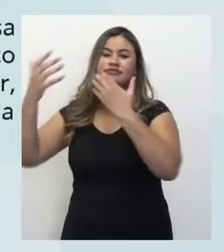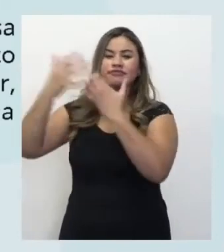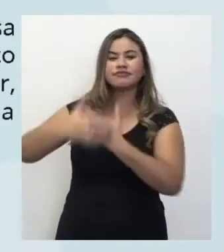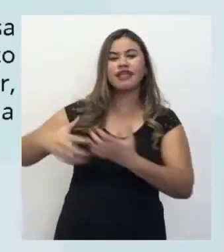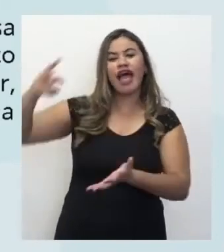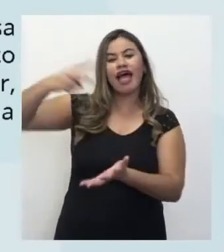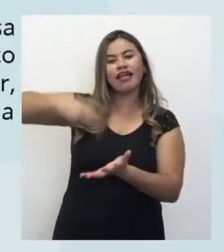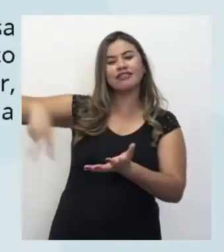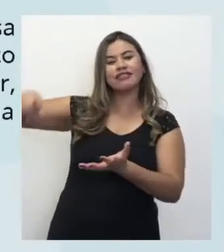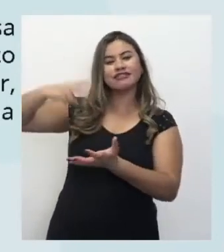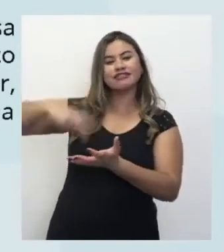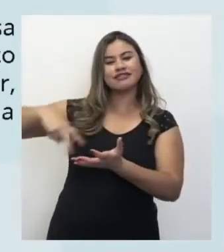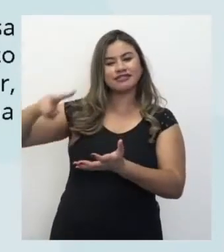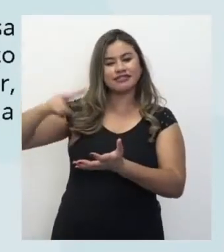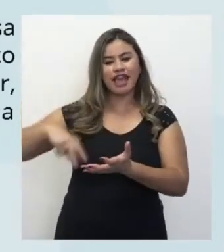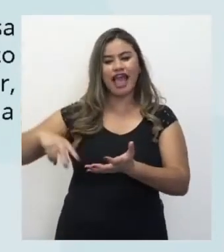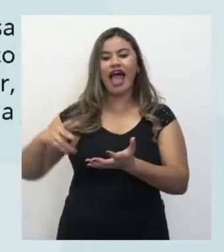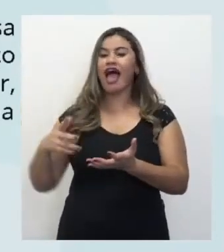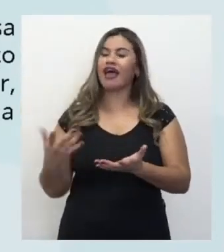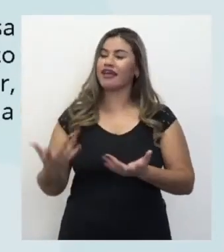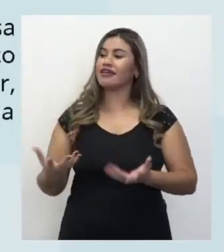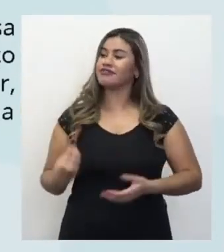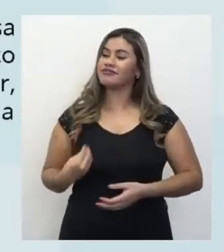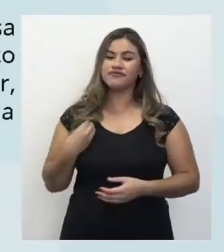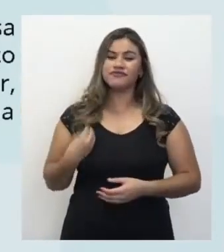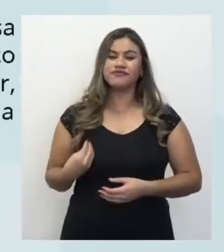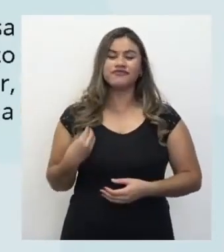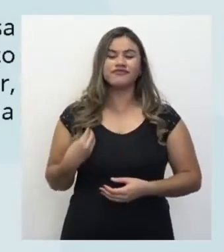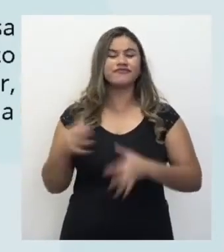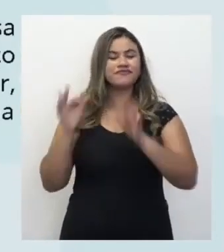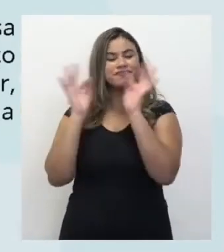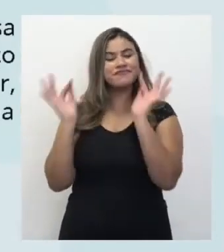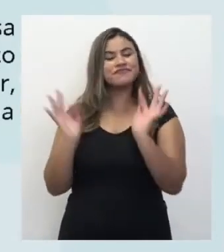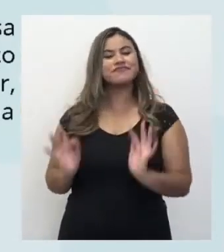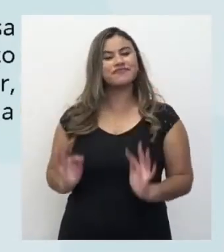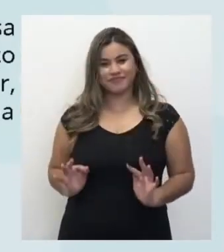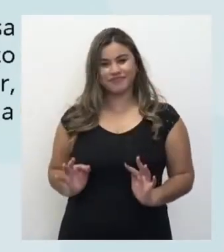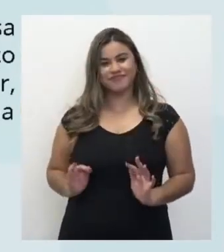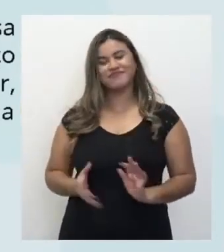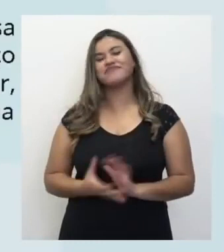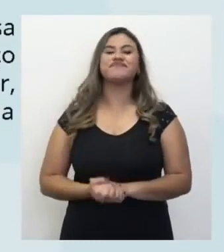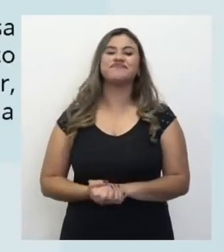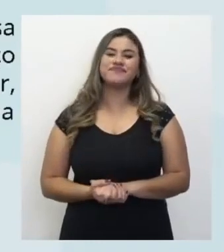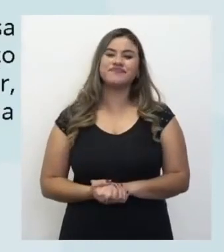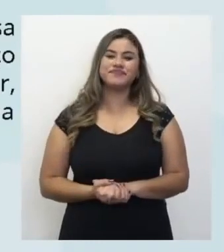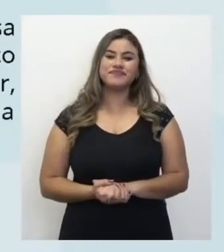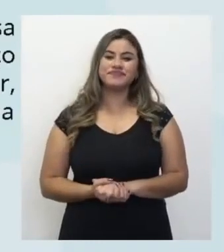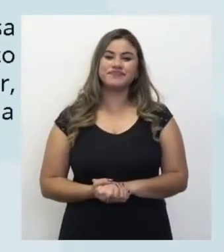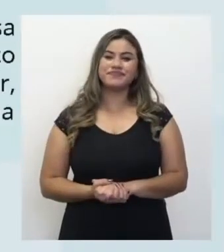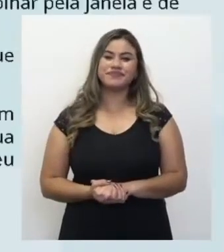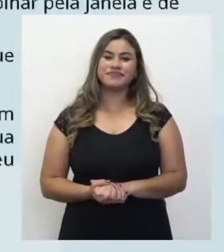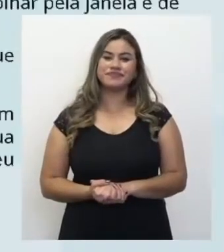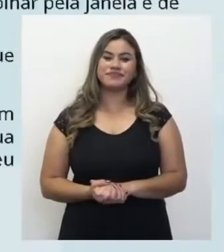fosse um fidalgo, capaz de lhe dar uma vida feliz. Próxima tela, por favor.